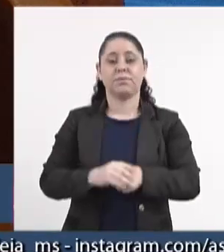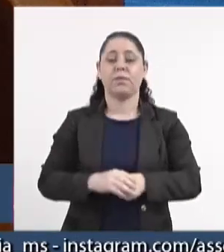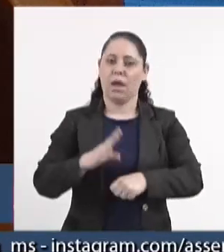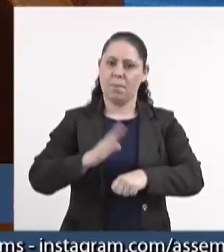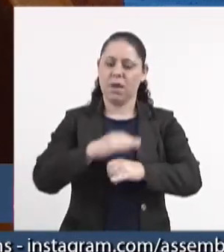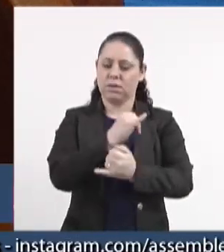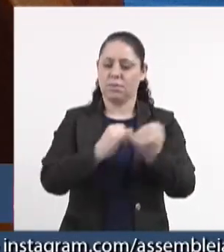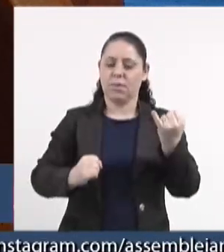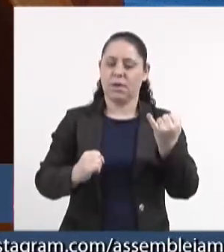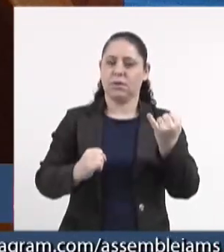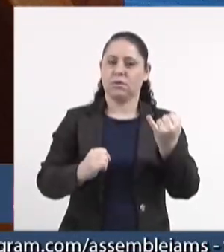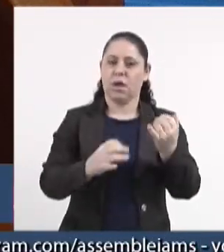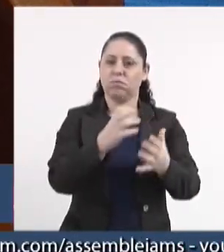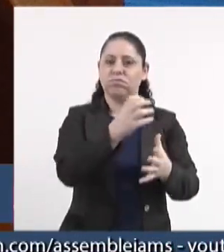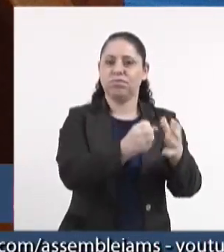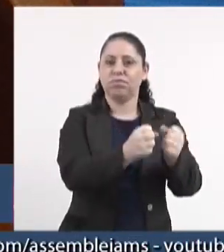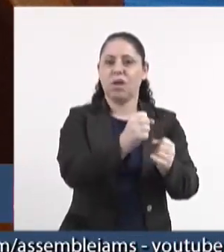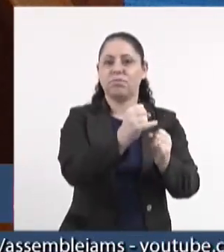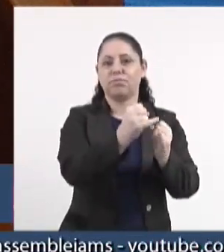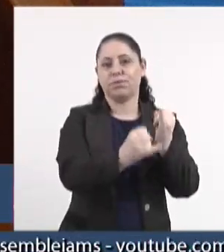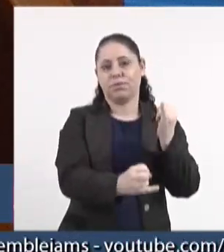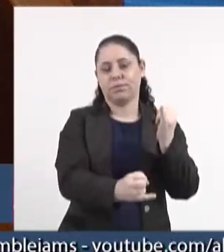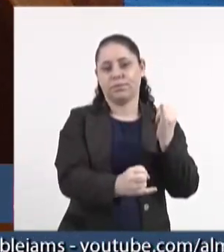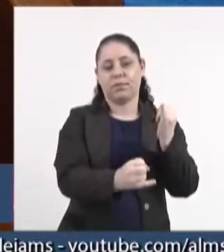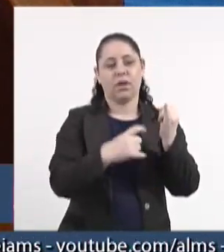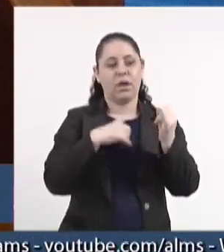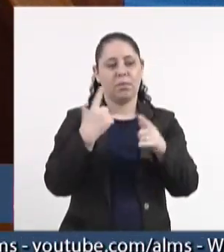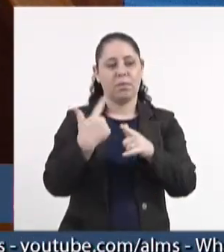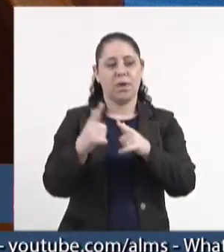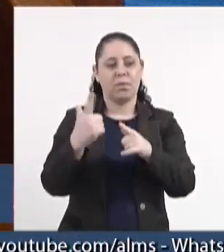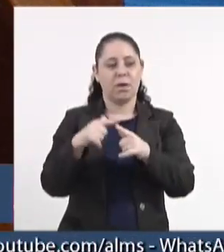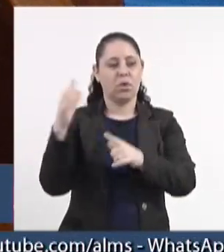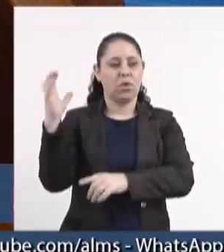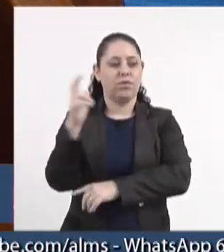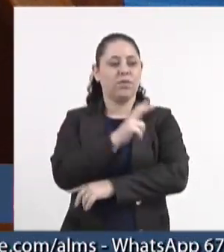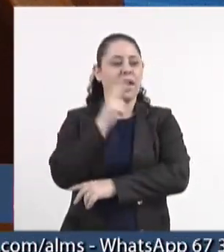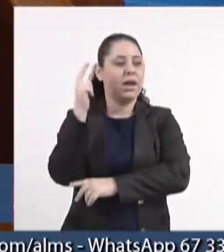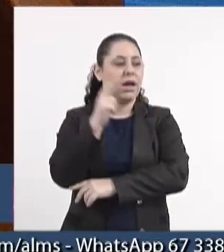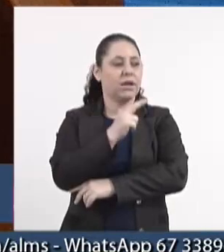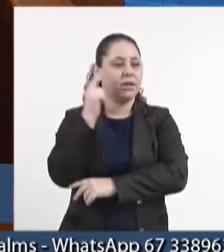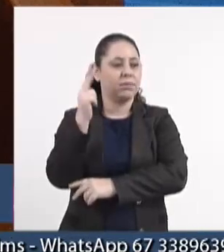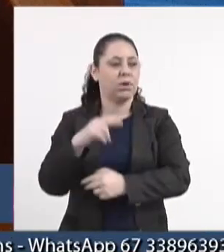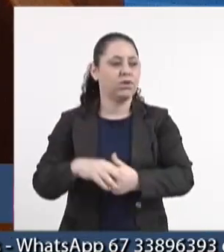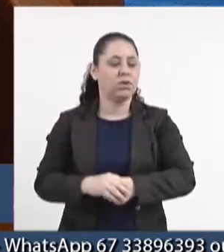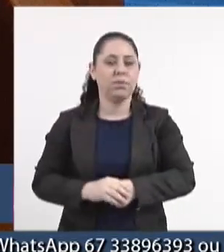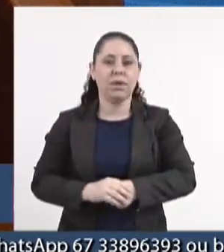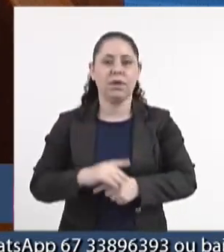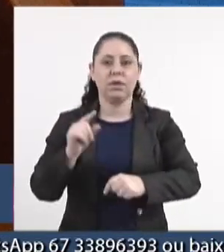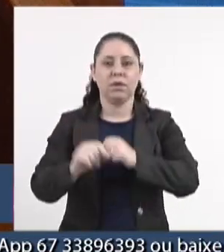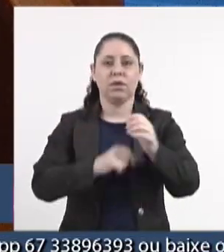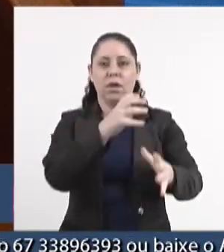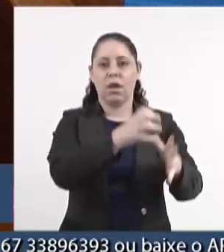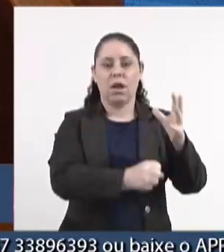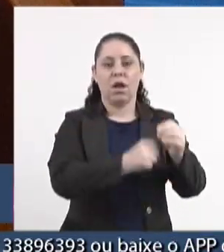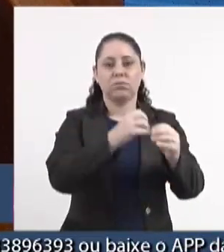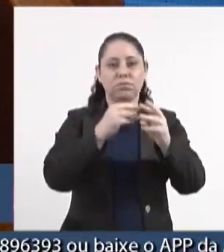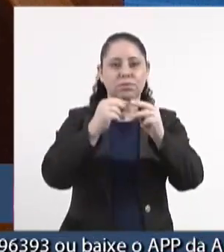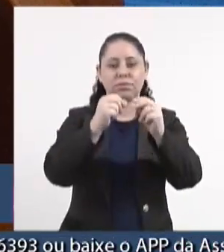da metade da produção. Temos problemas graves, como importação de leite em